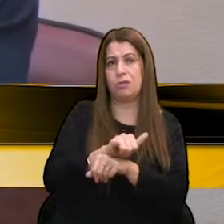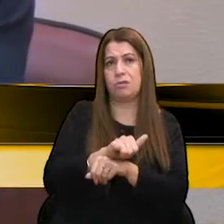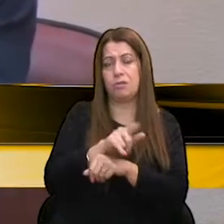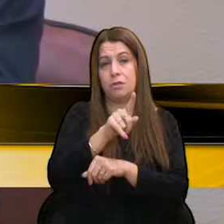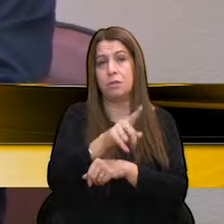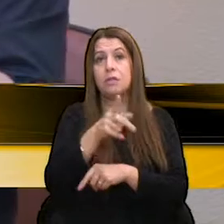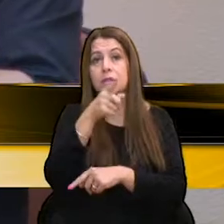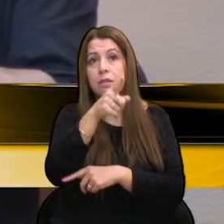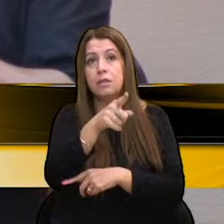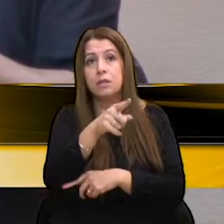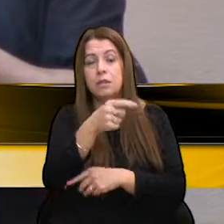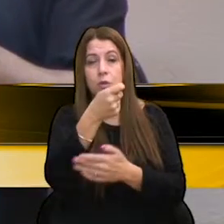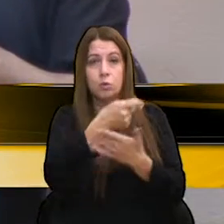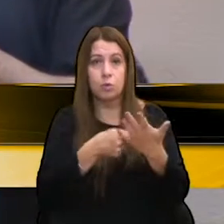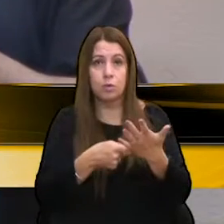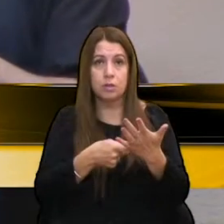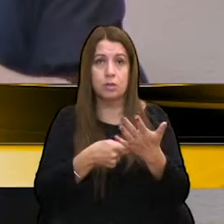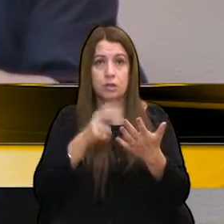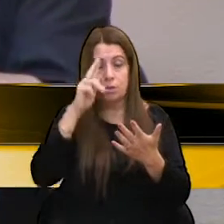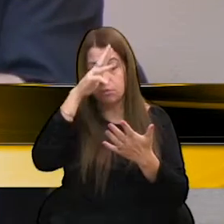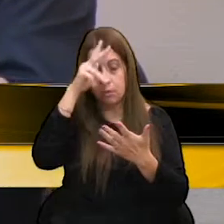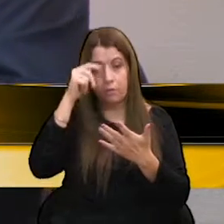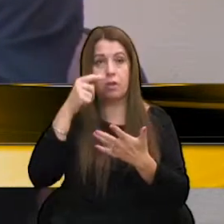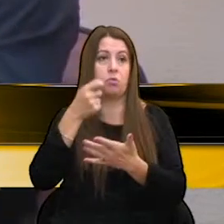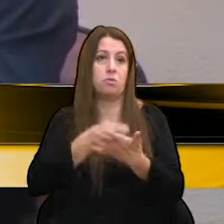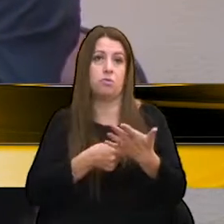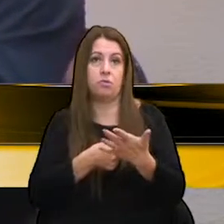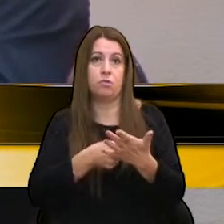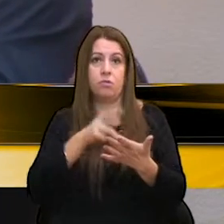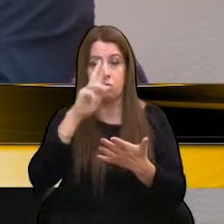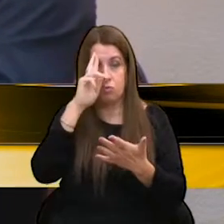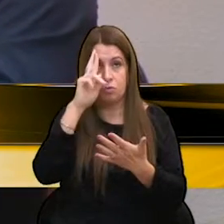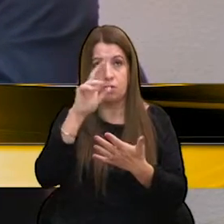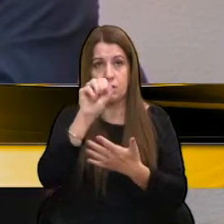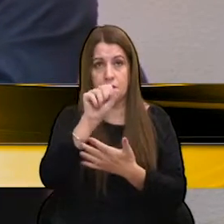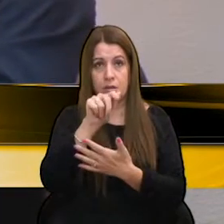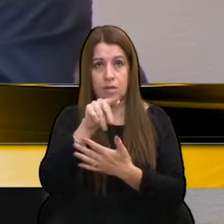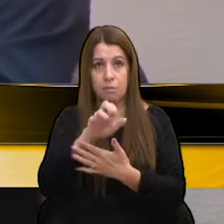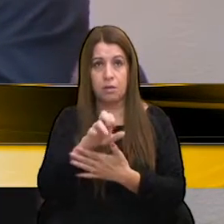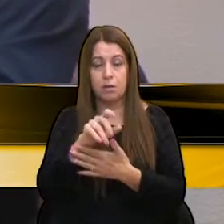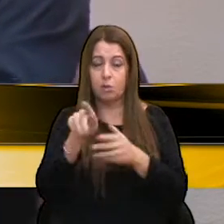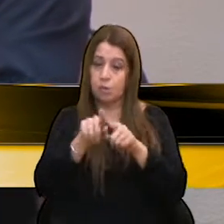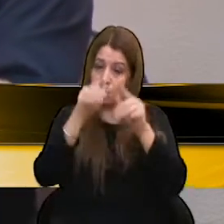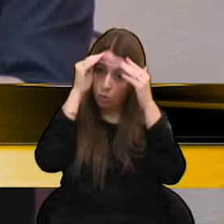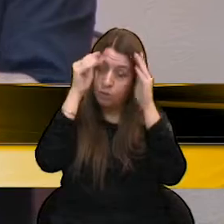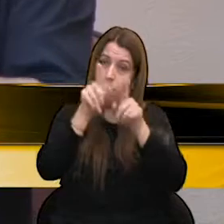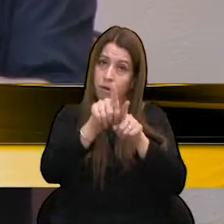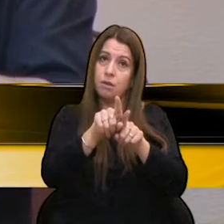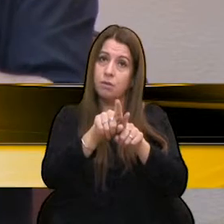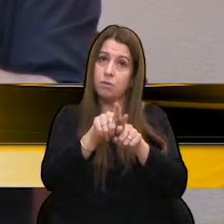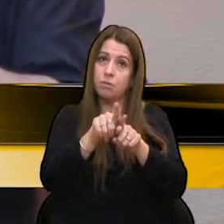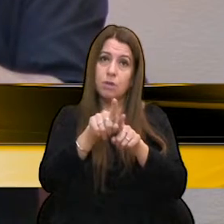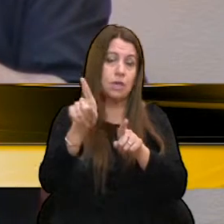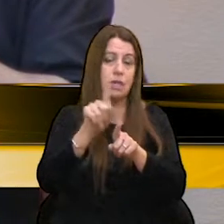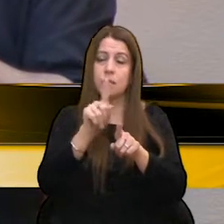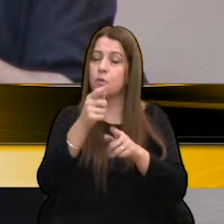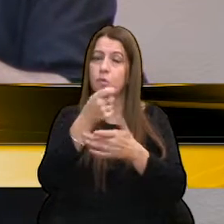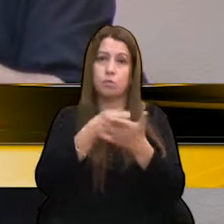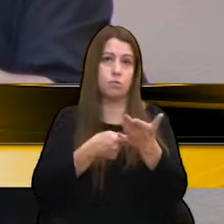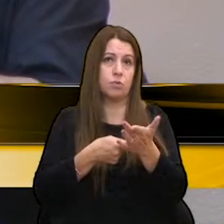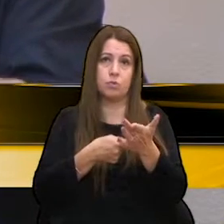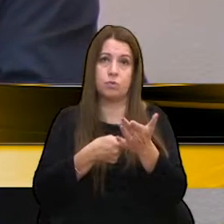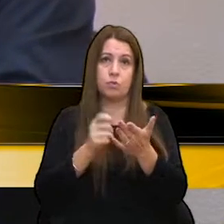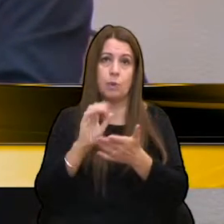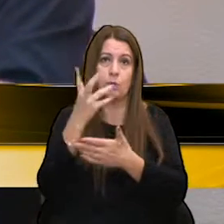se o fulano autorizar, se o prefeito autorizar. Então, o diretor do SAMAI, que eu tenho o maior respeito, ele desautorizou